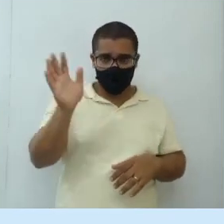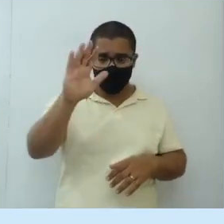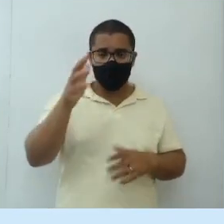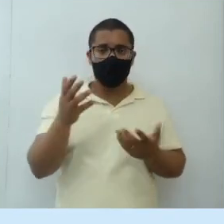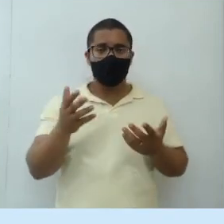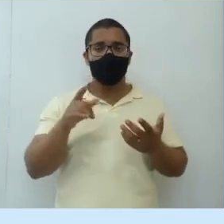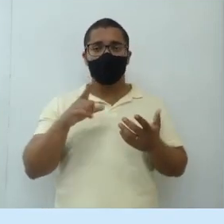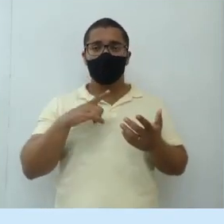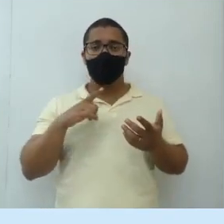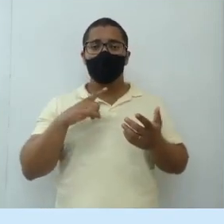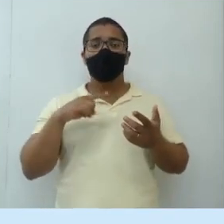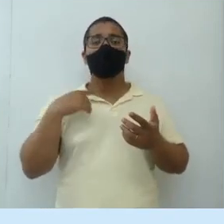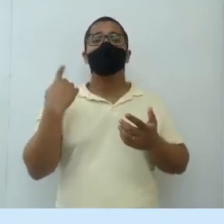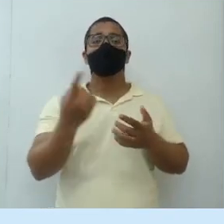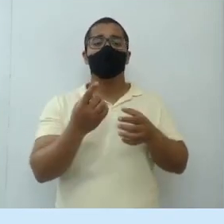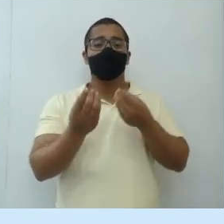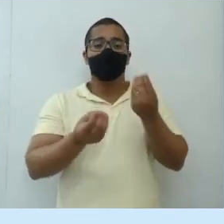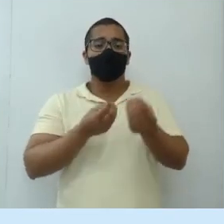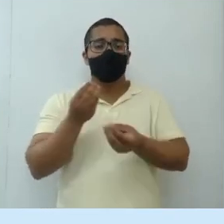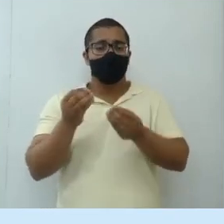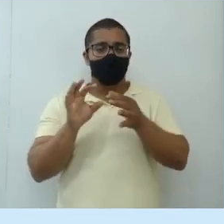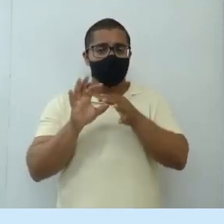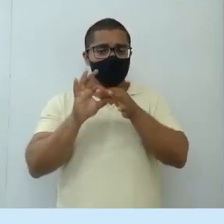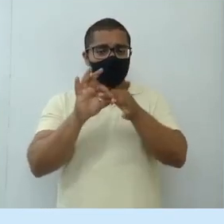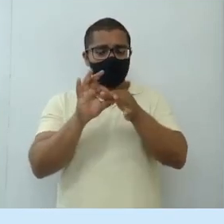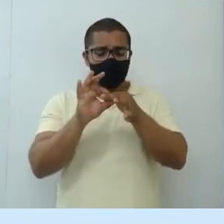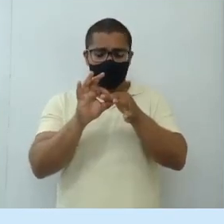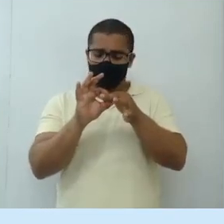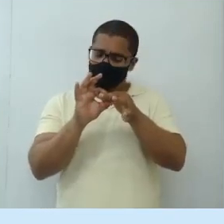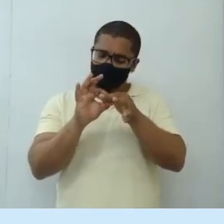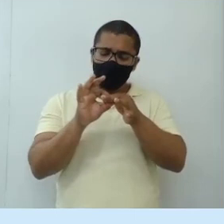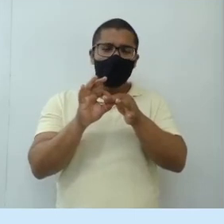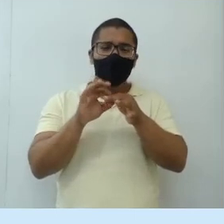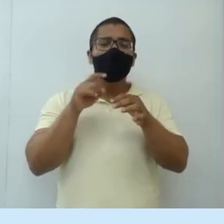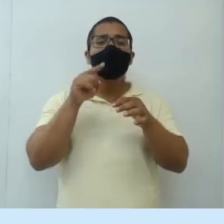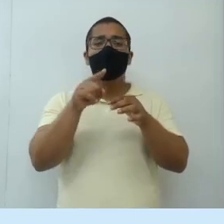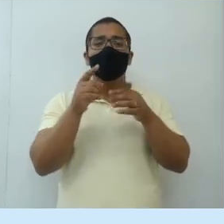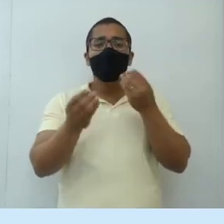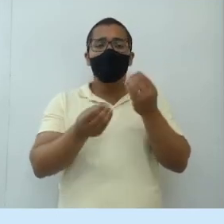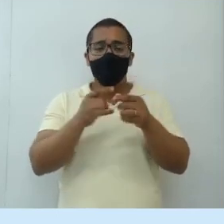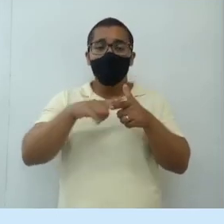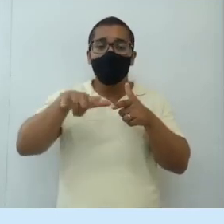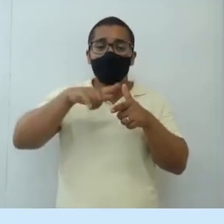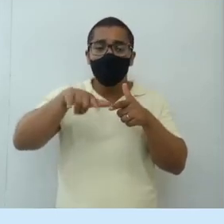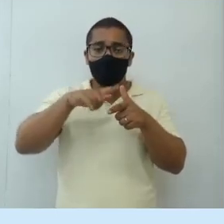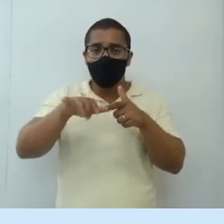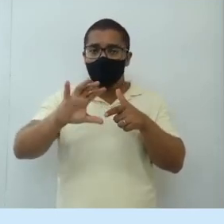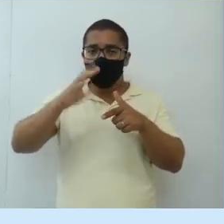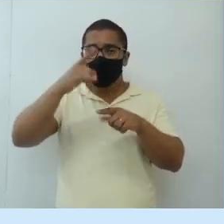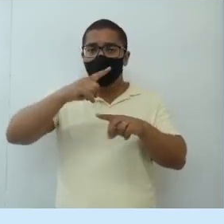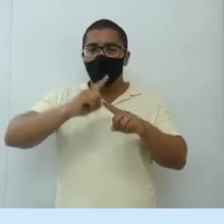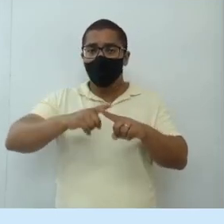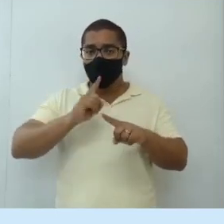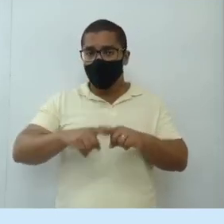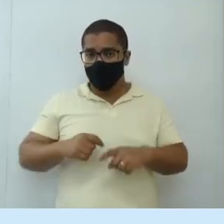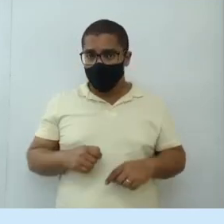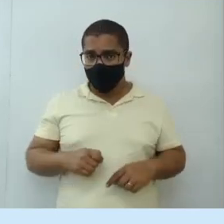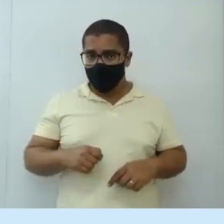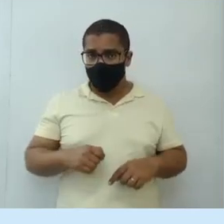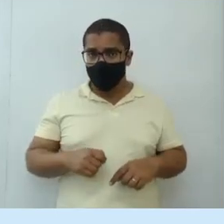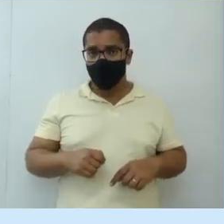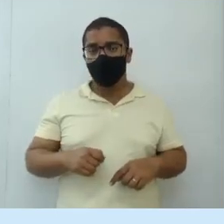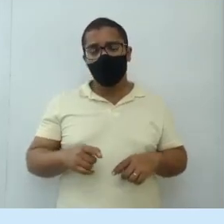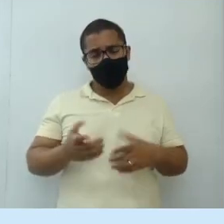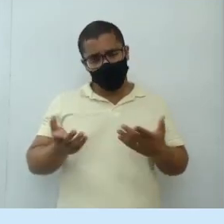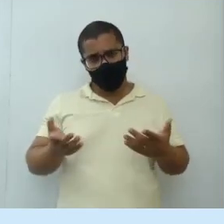Então quais são as situações que estão ocasionando aí o a crise hídrica no Brasil tá bom